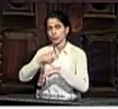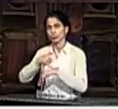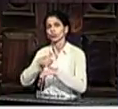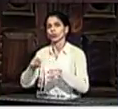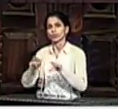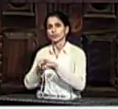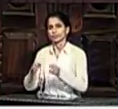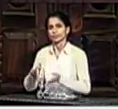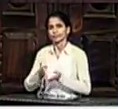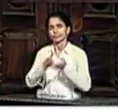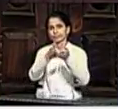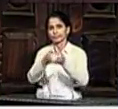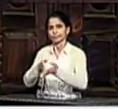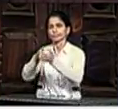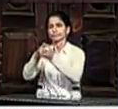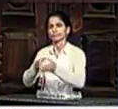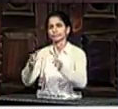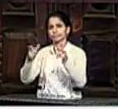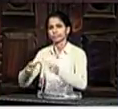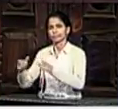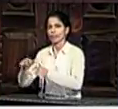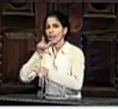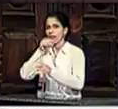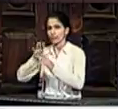foram construídas e que hoje